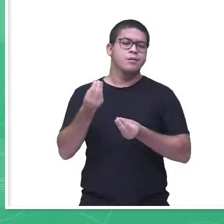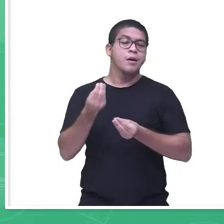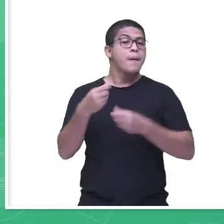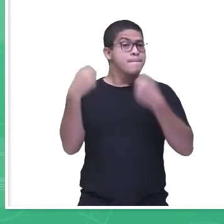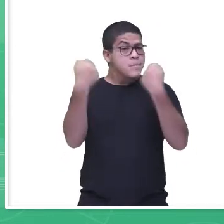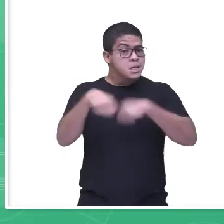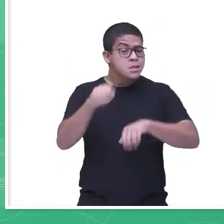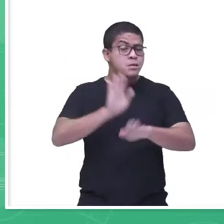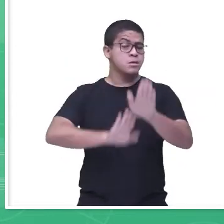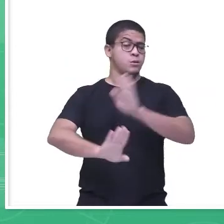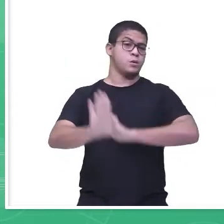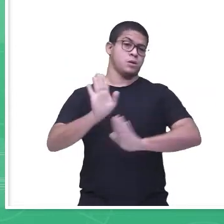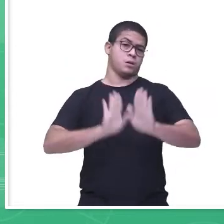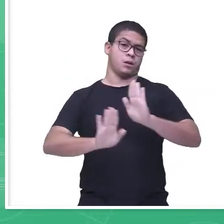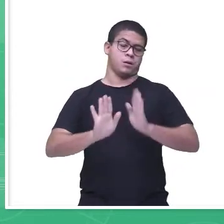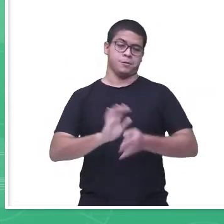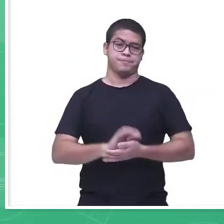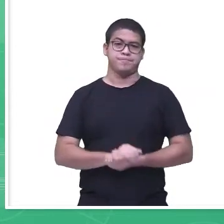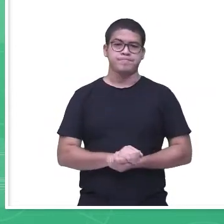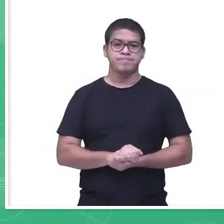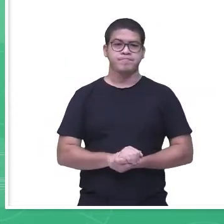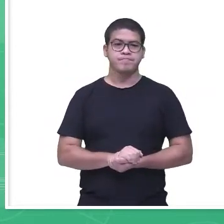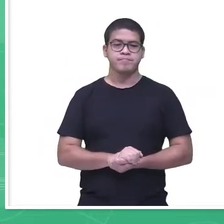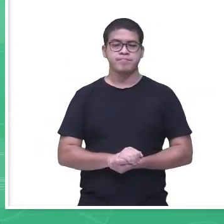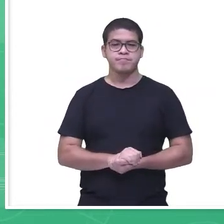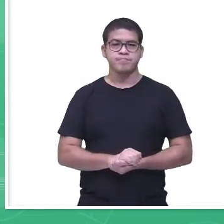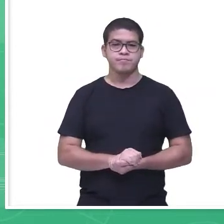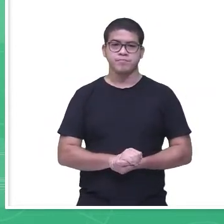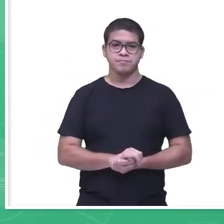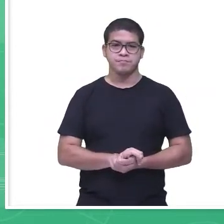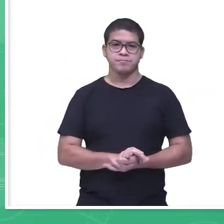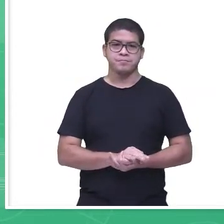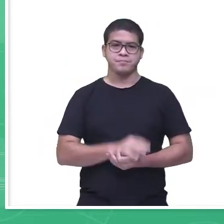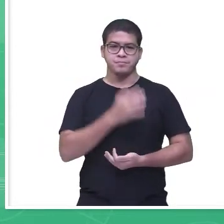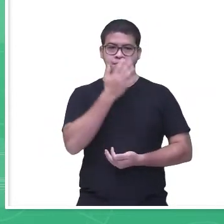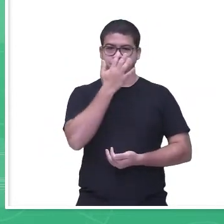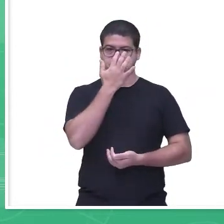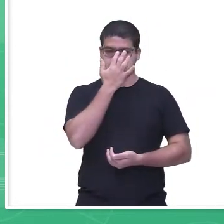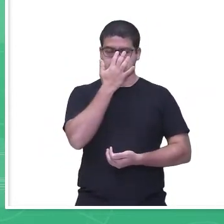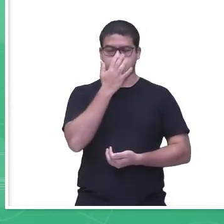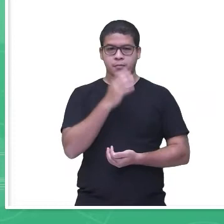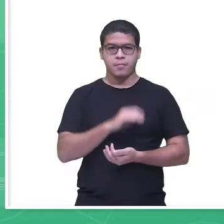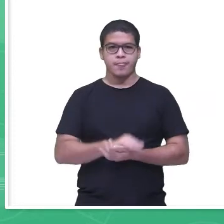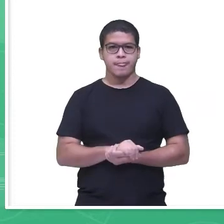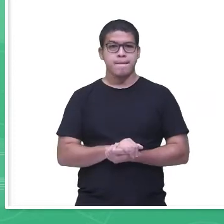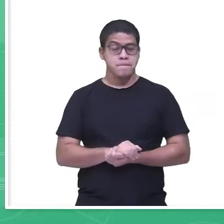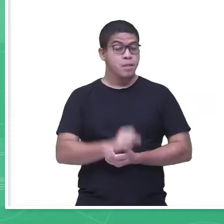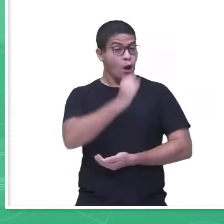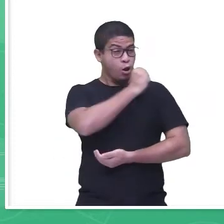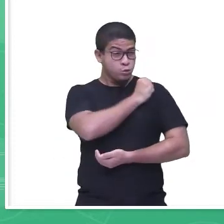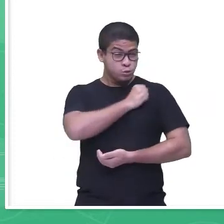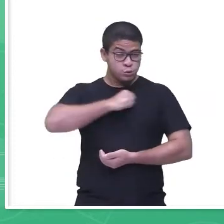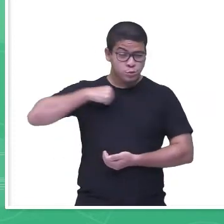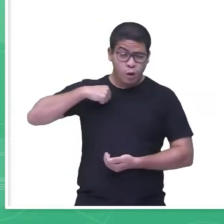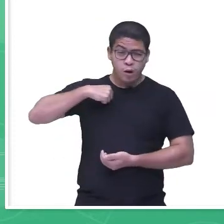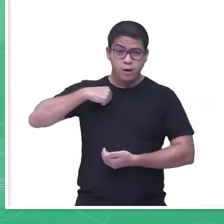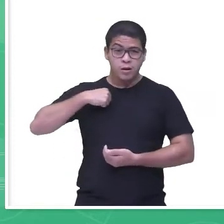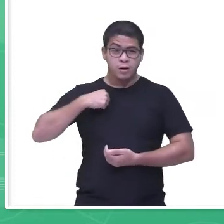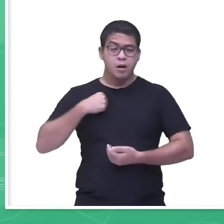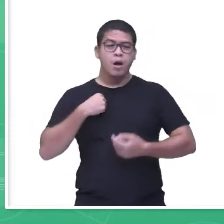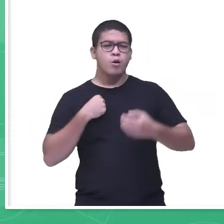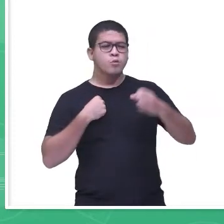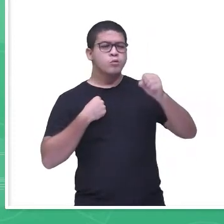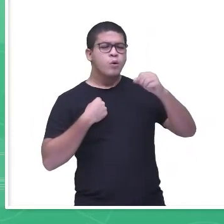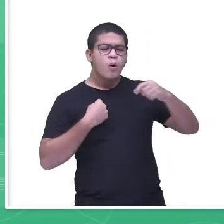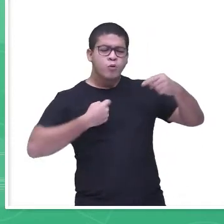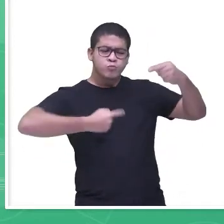falar desse jeito. A verdade verdadeira era apenas uma opinião. Sócrates e os sofistas começam uma confusão aí, uma